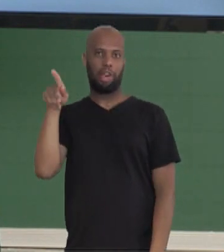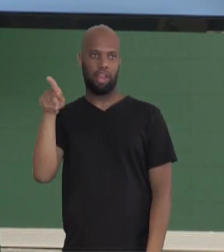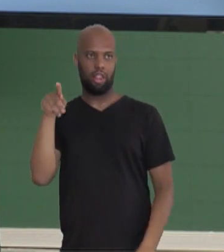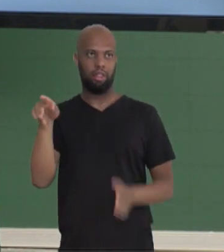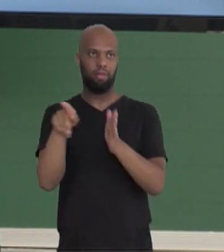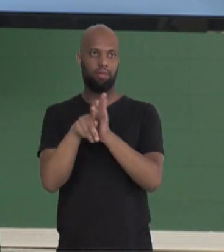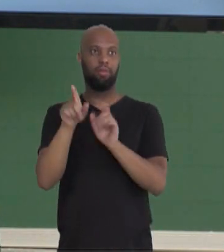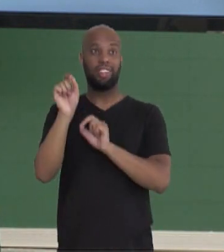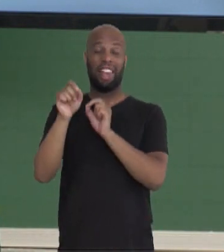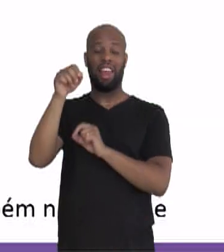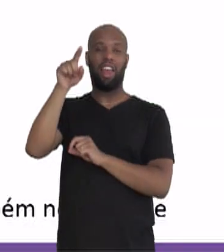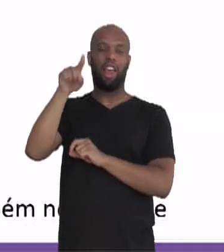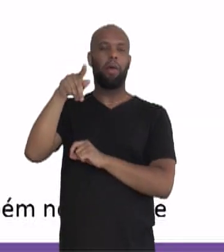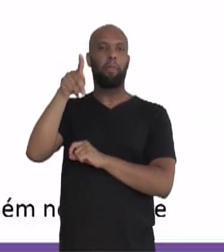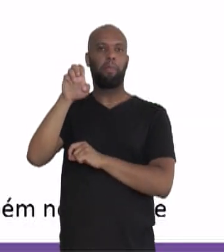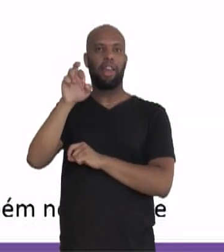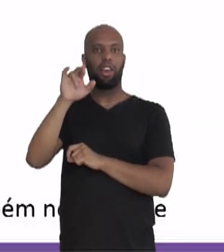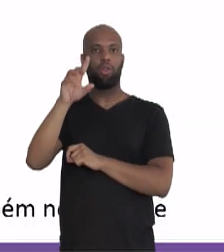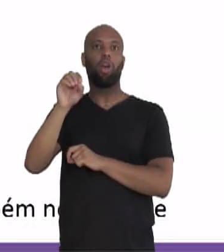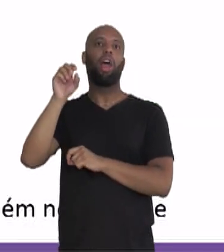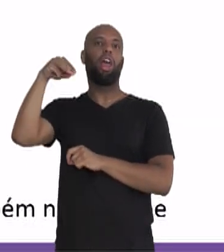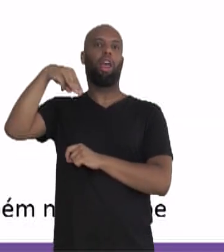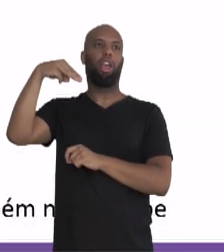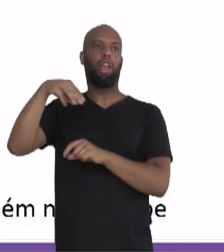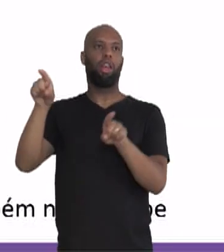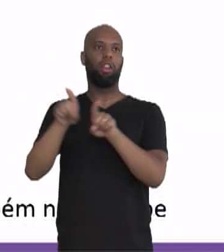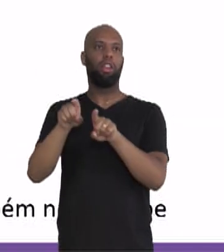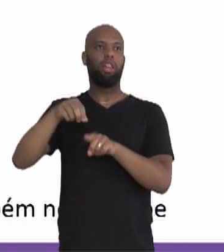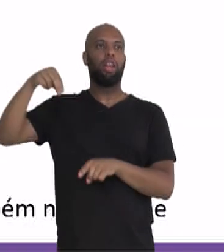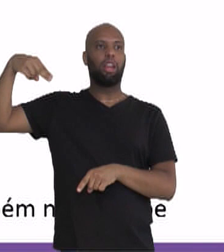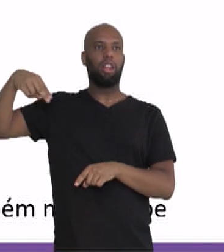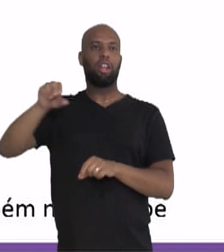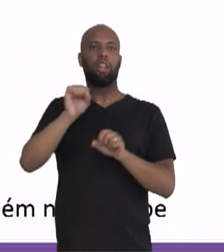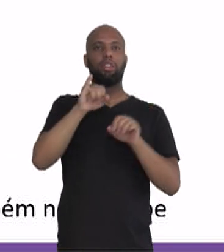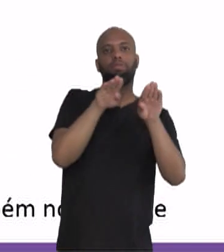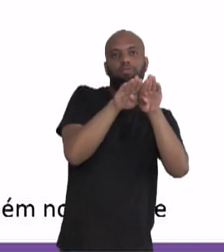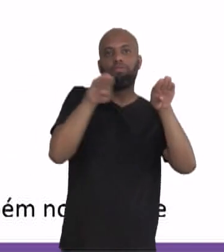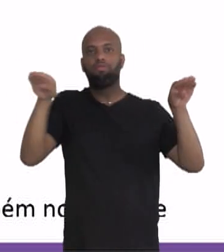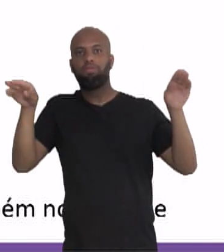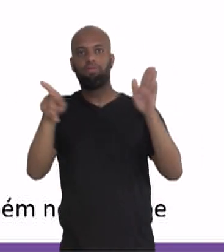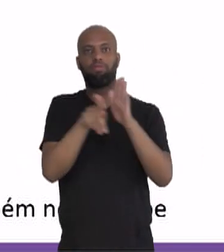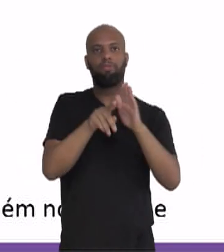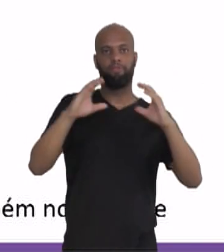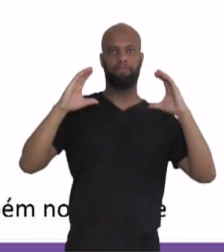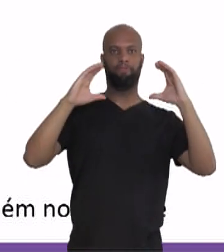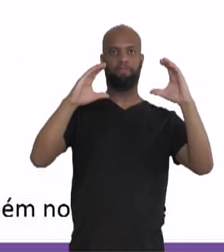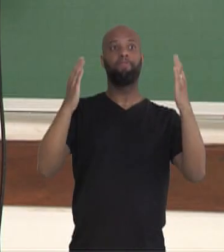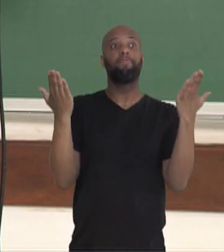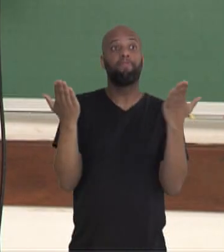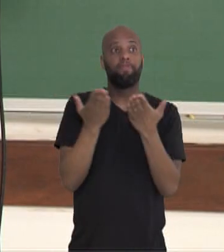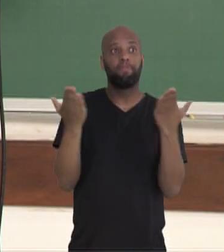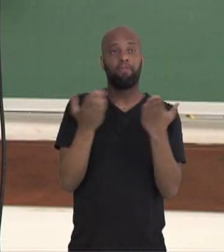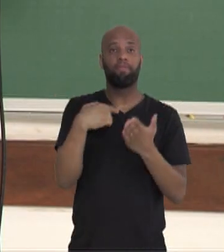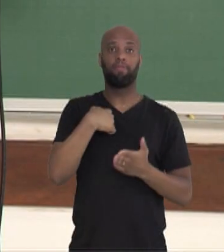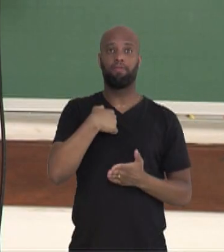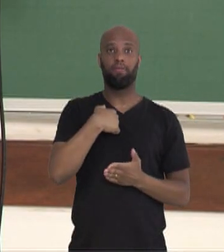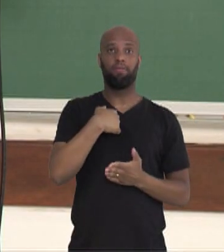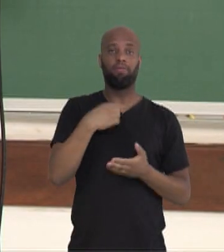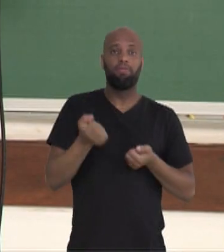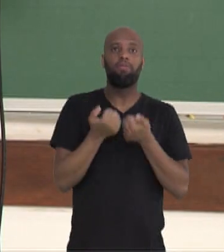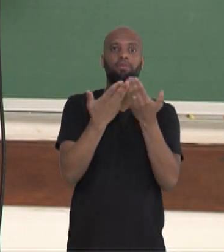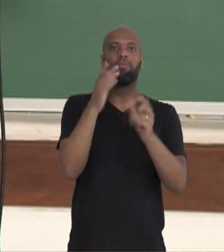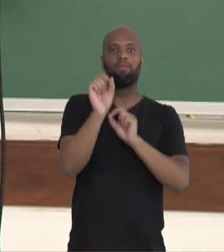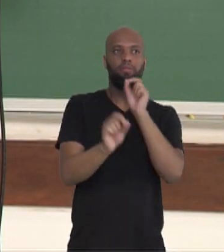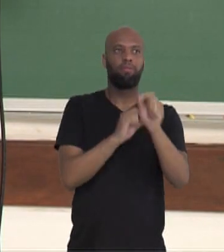que define o deslocamento horizontal naquele gráfico da função. E agora eu vou dar para vocês então aqui, ó,